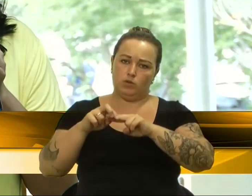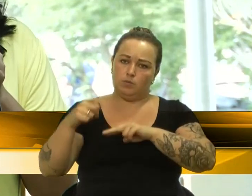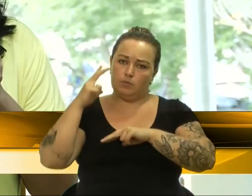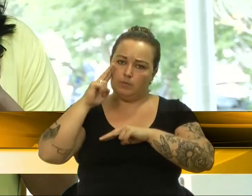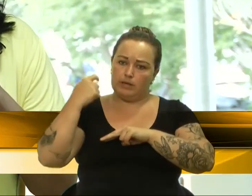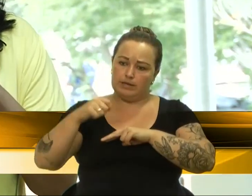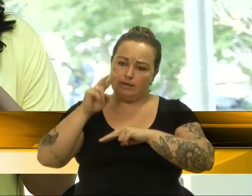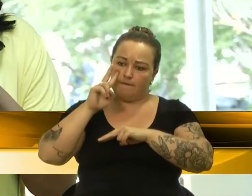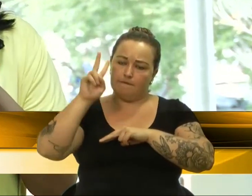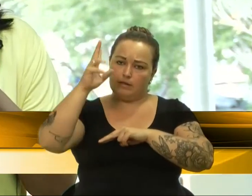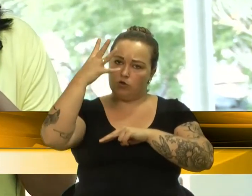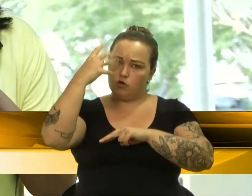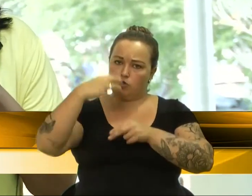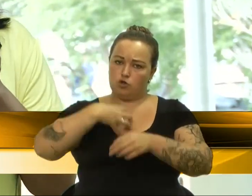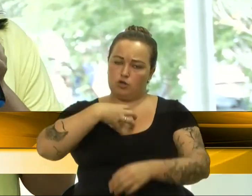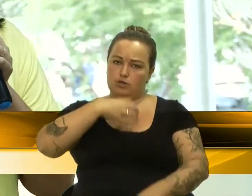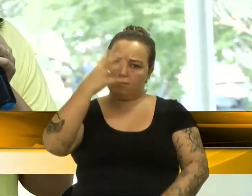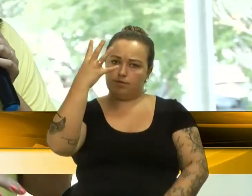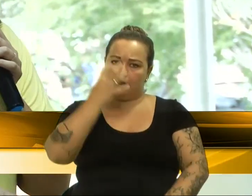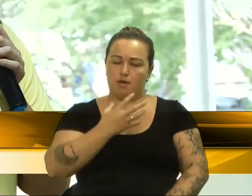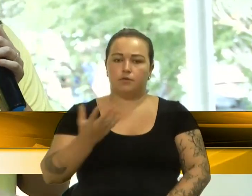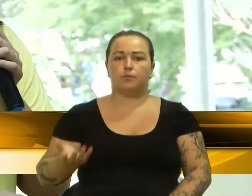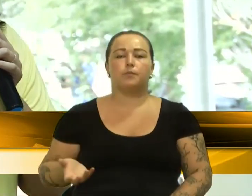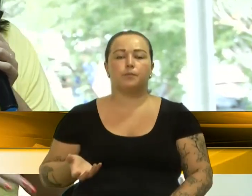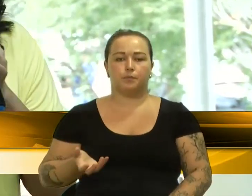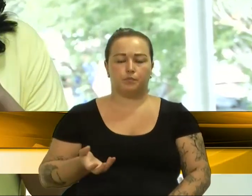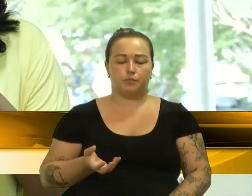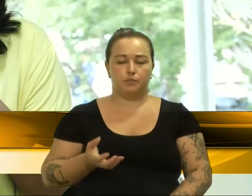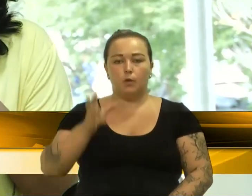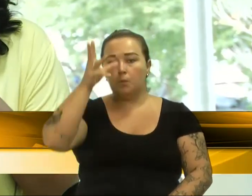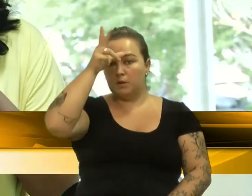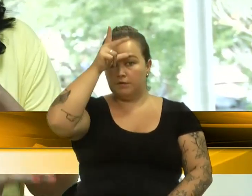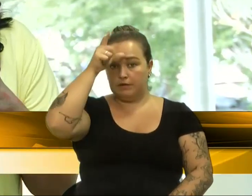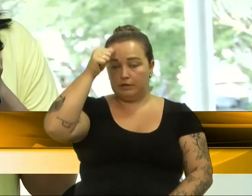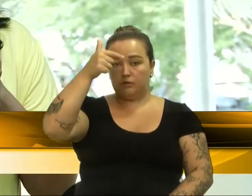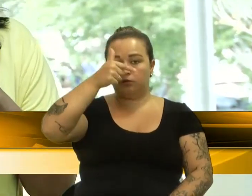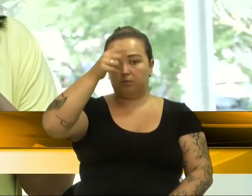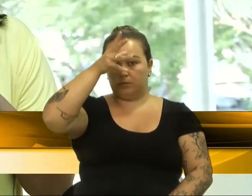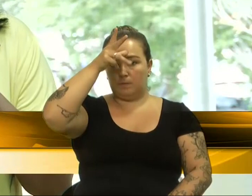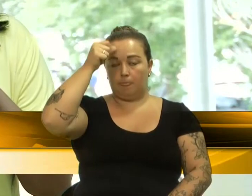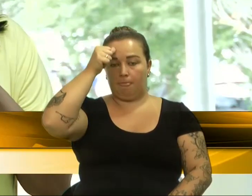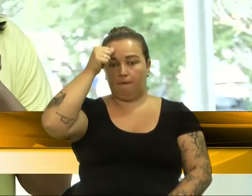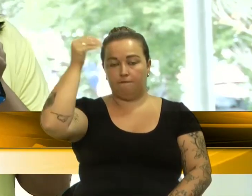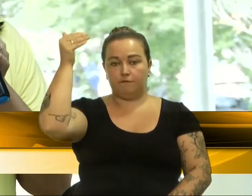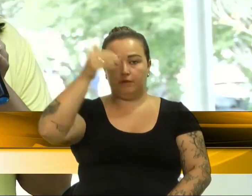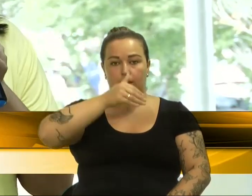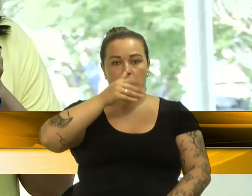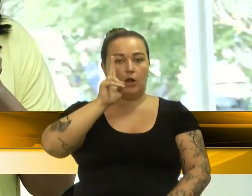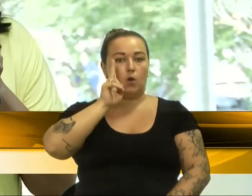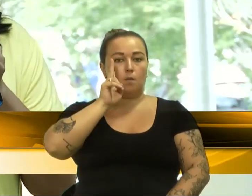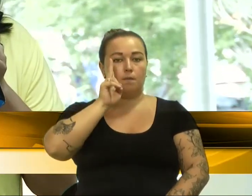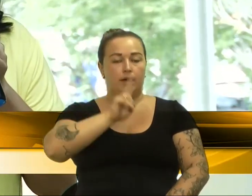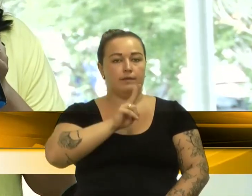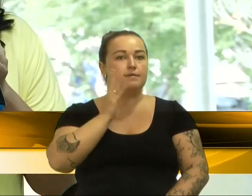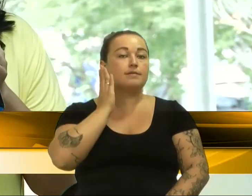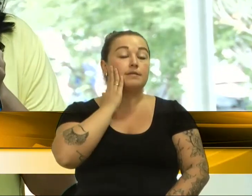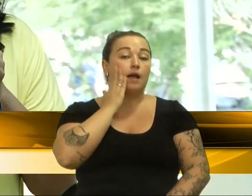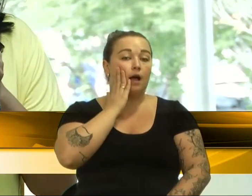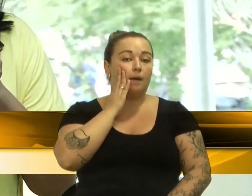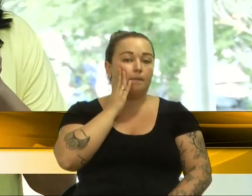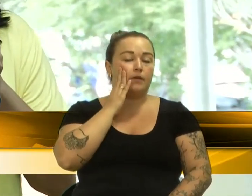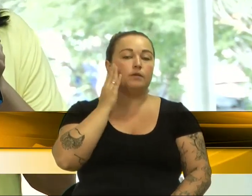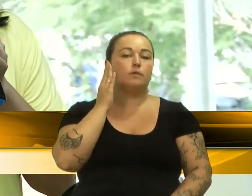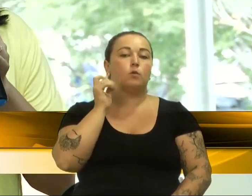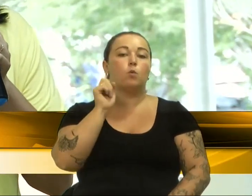forma séria. E considerando que os dois, tanto o prefeito quanto o vice-prefeito, vieram dessa casa, acompanham o tema há muito